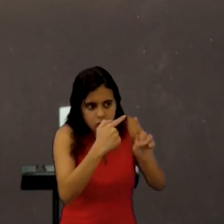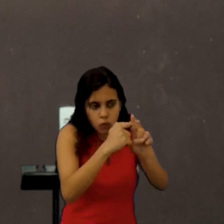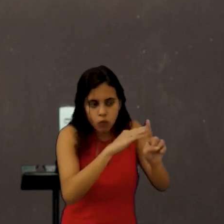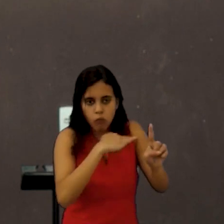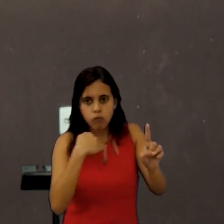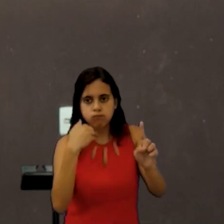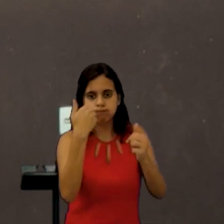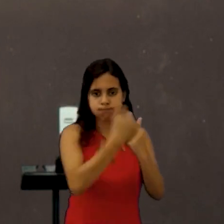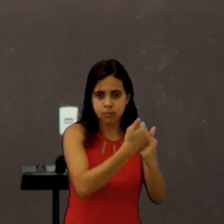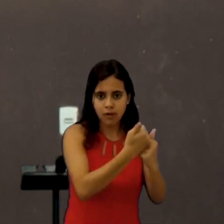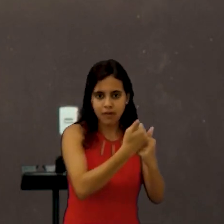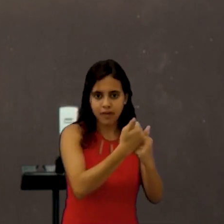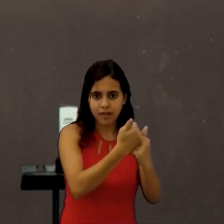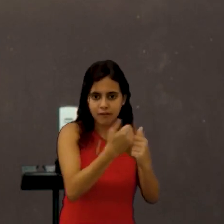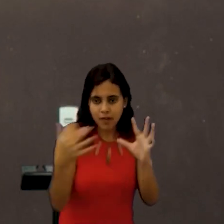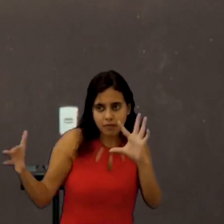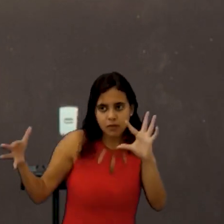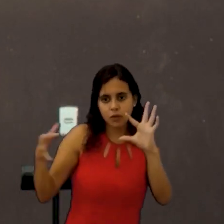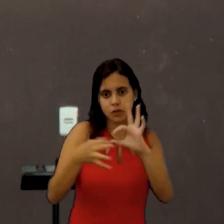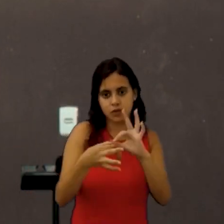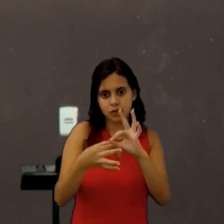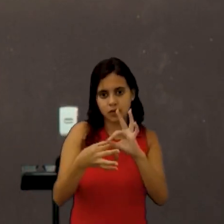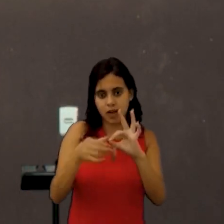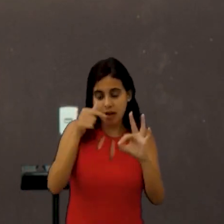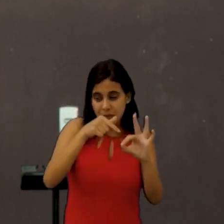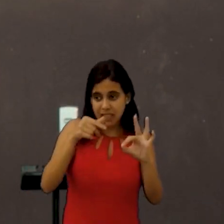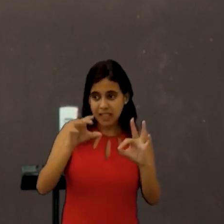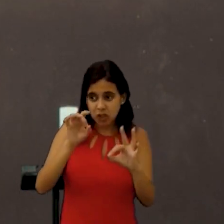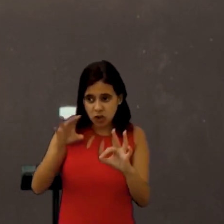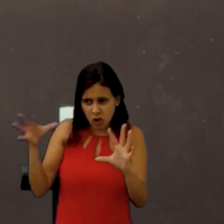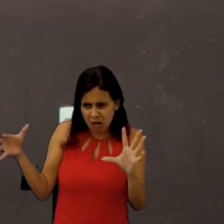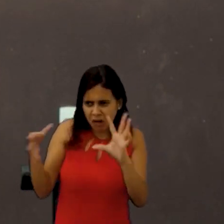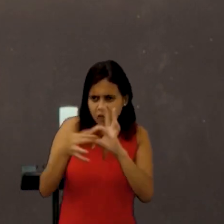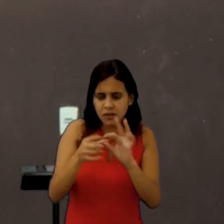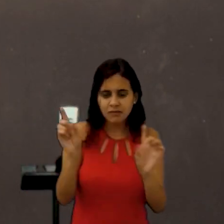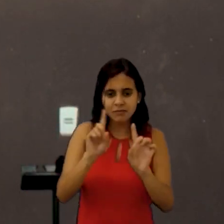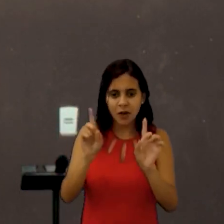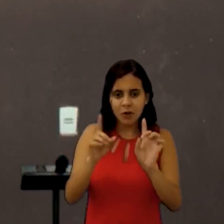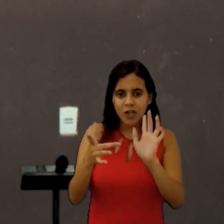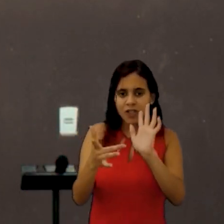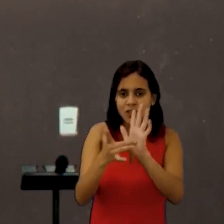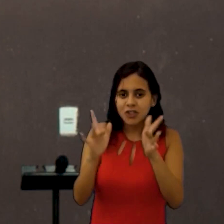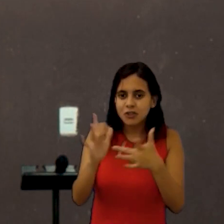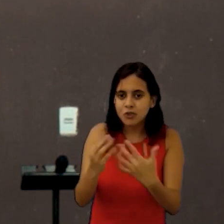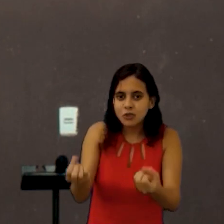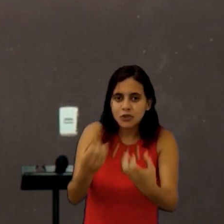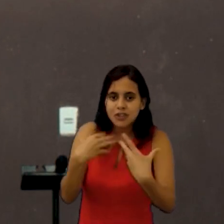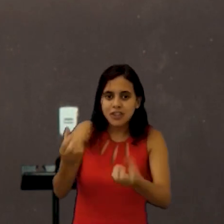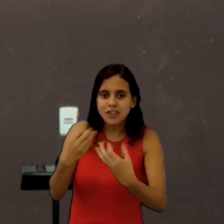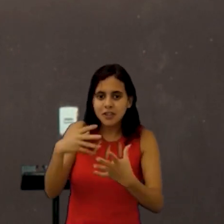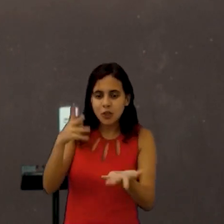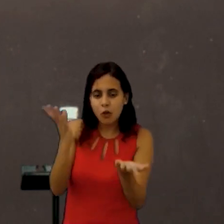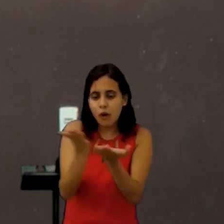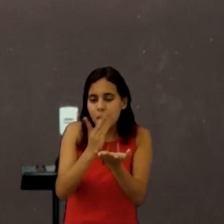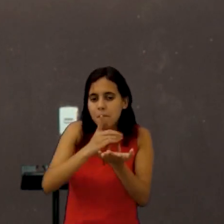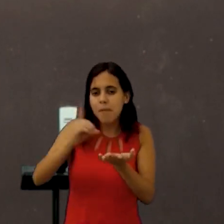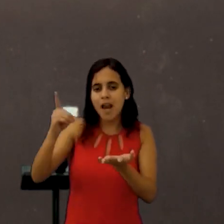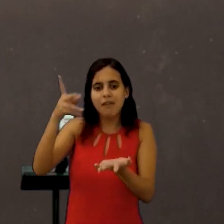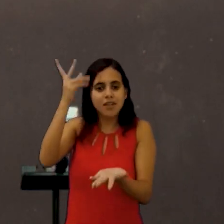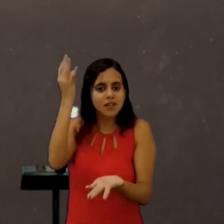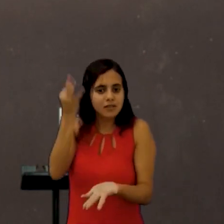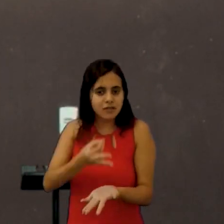Mas também Deus não só nos reconciliou com ele, ele também nos deu a palavra da reconciliação. Ou seja, ele